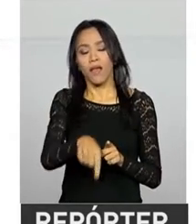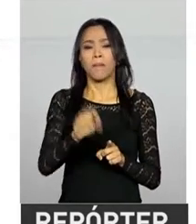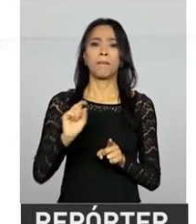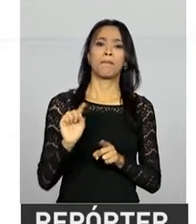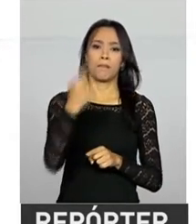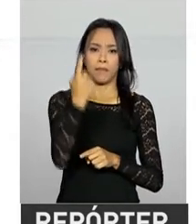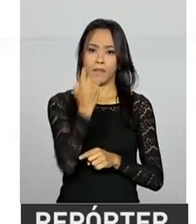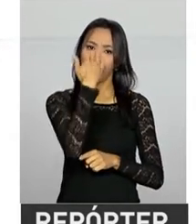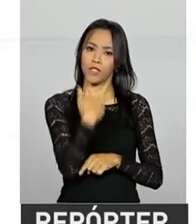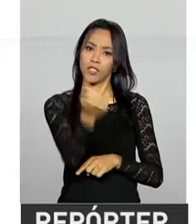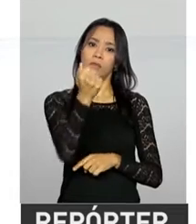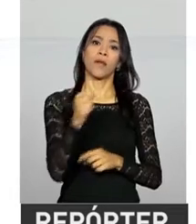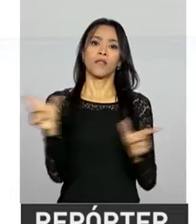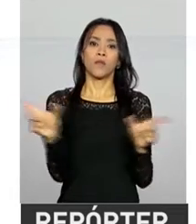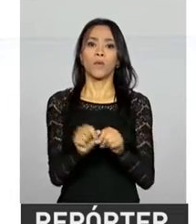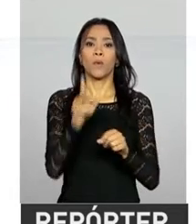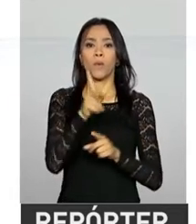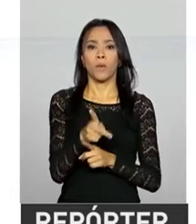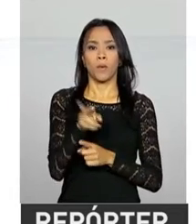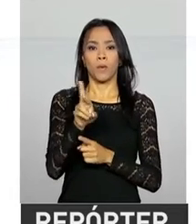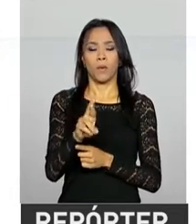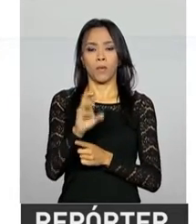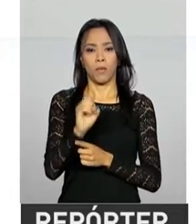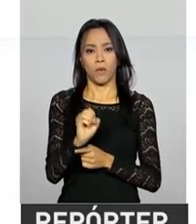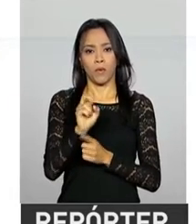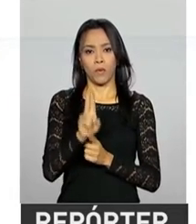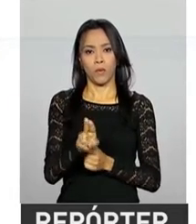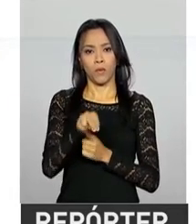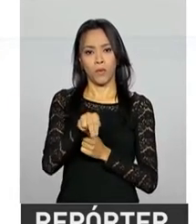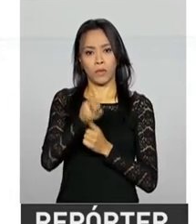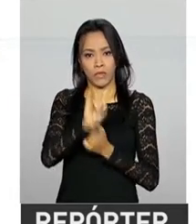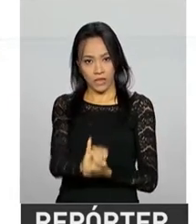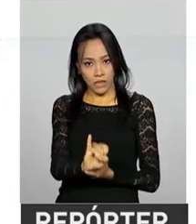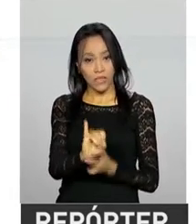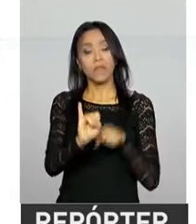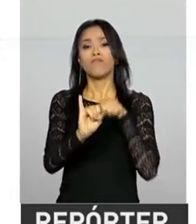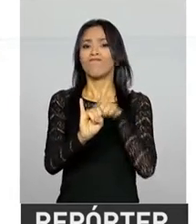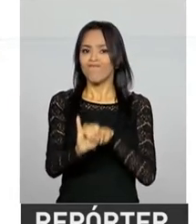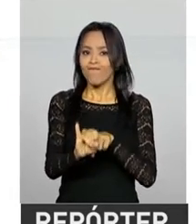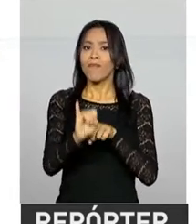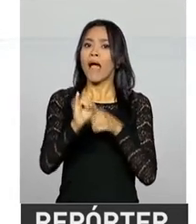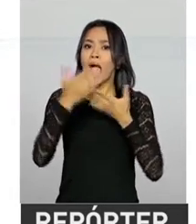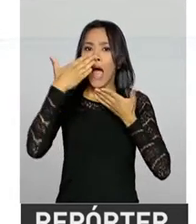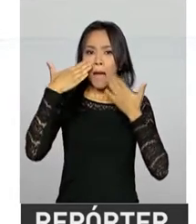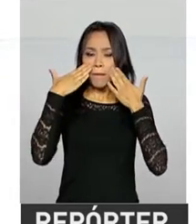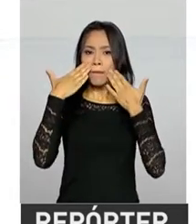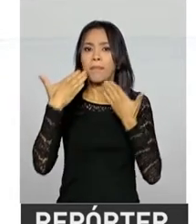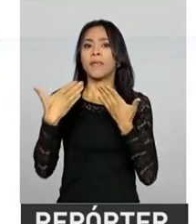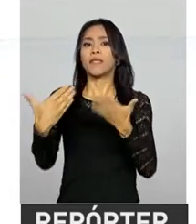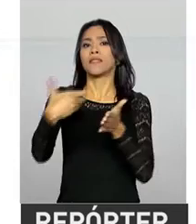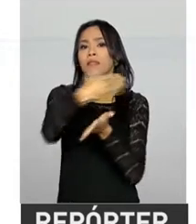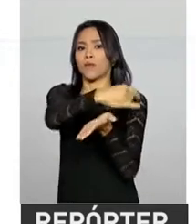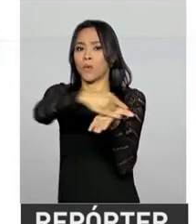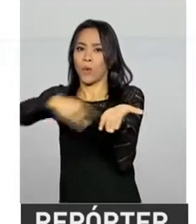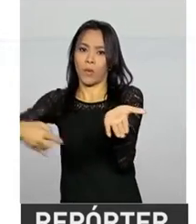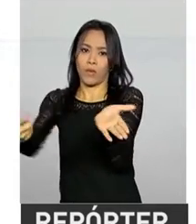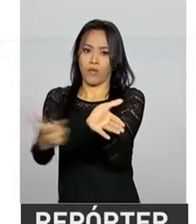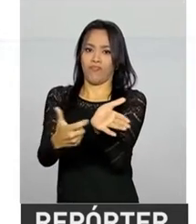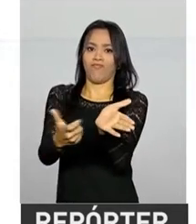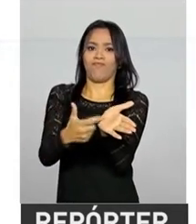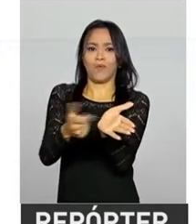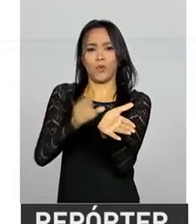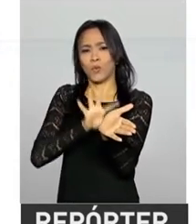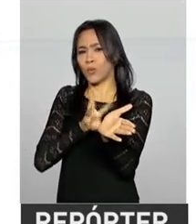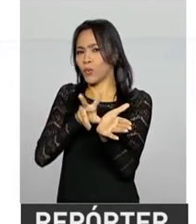primeira chamada do prouni o programa universidade para todos o prazo para eles apresentarem a documentação comprovarem